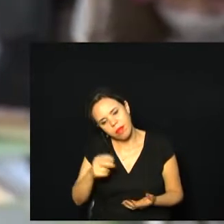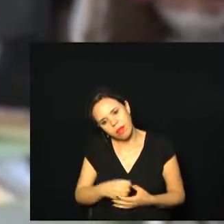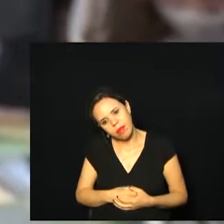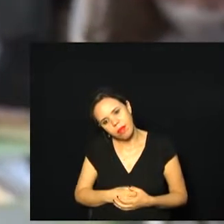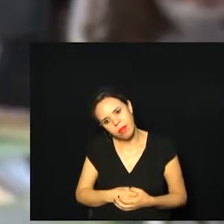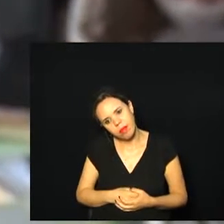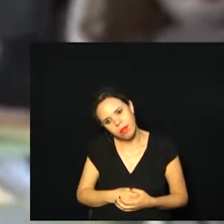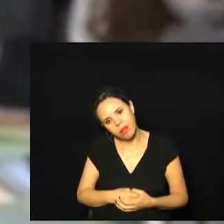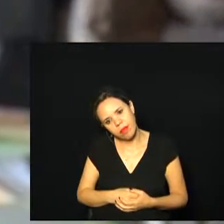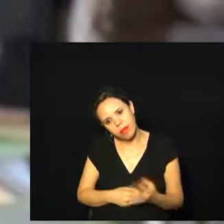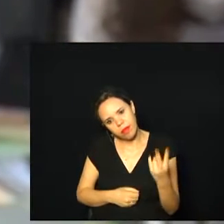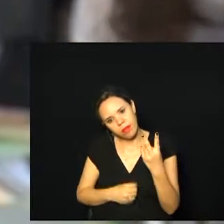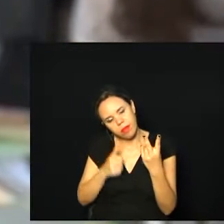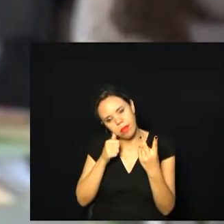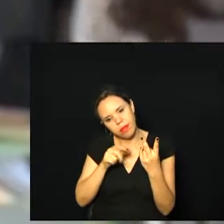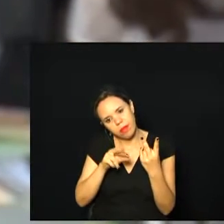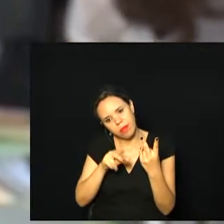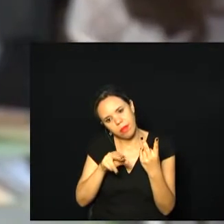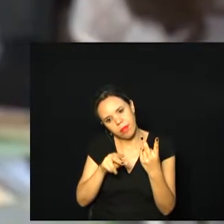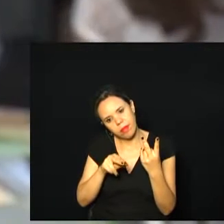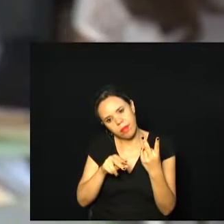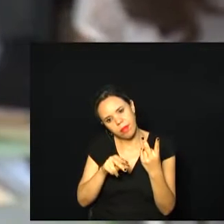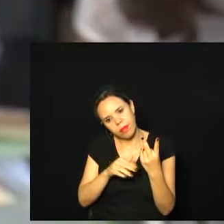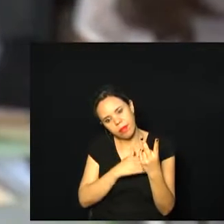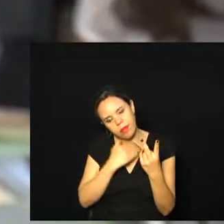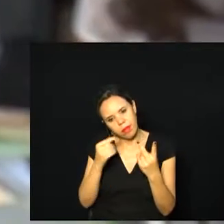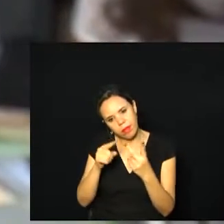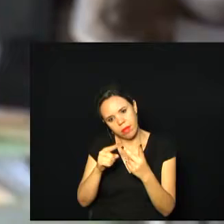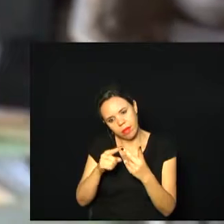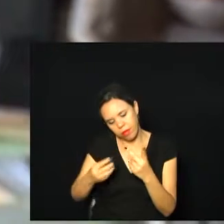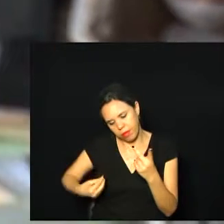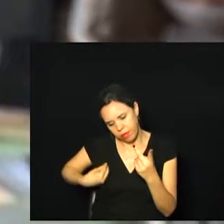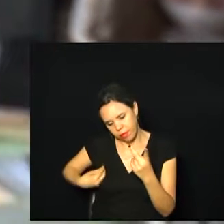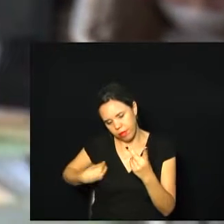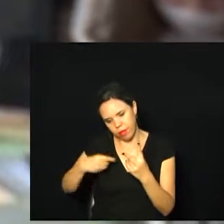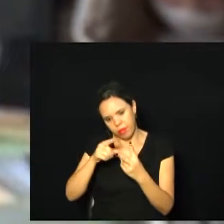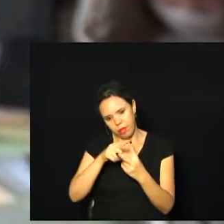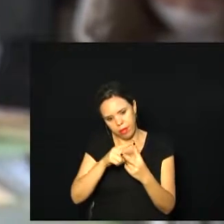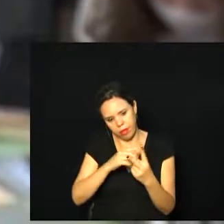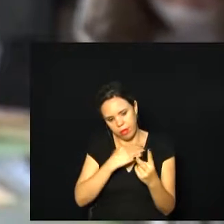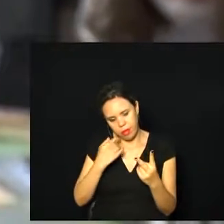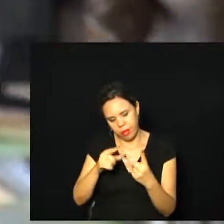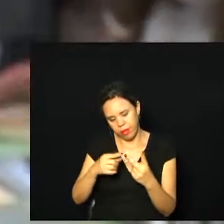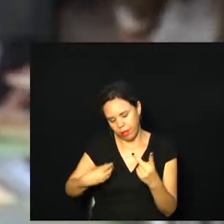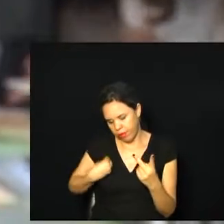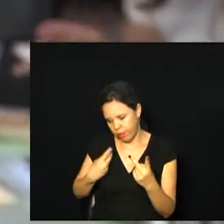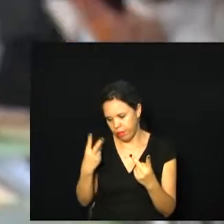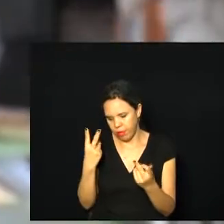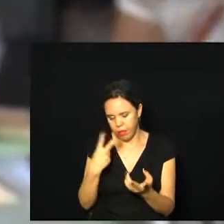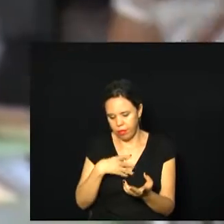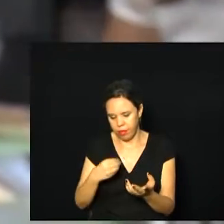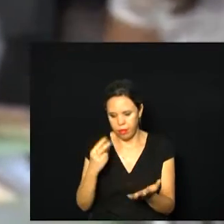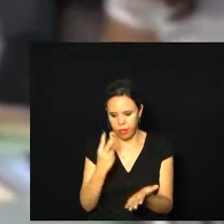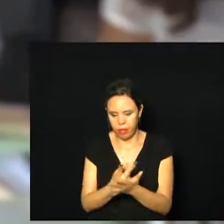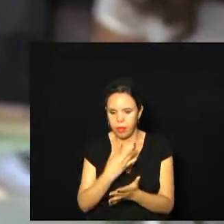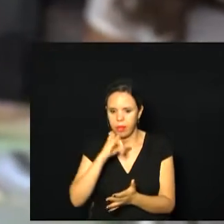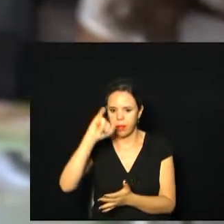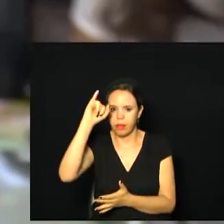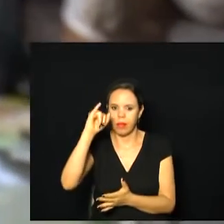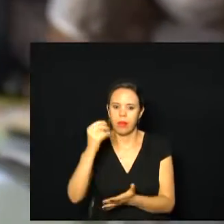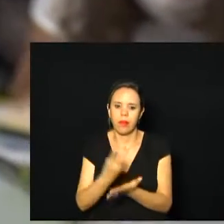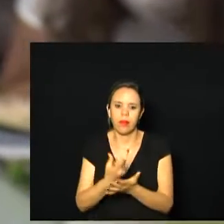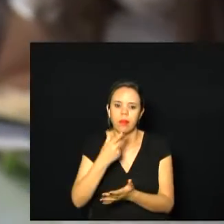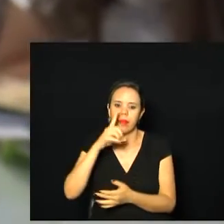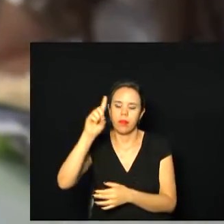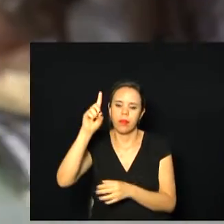É a história de 2 irmãs. A morte e a vida, que eram filhas do mesmo pai, né? O Criador do mundo, filhas da mesma